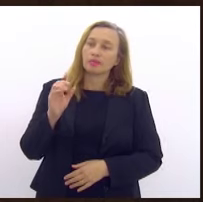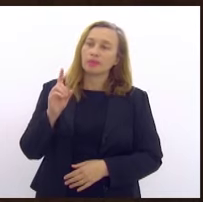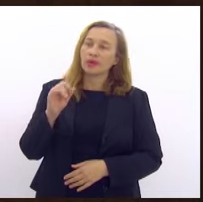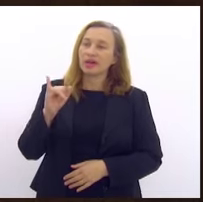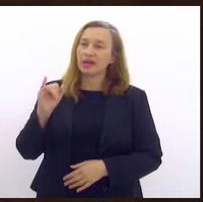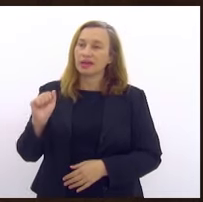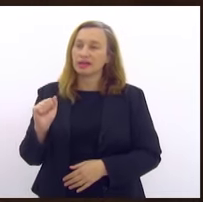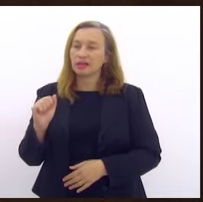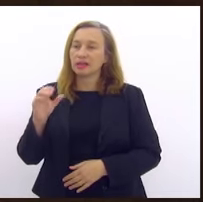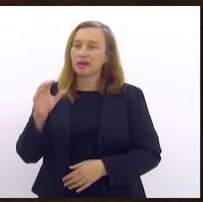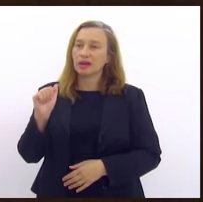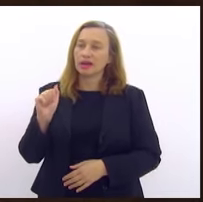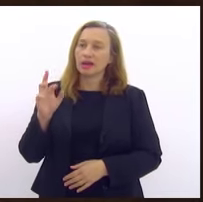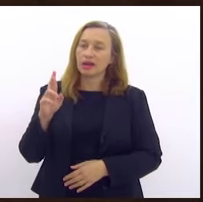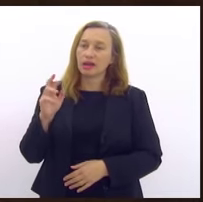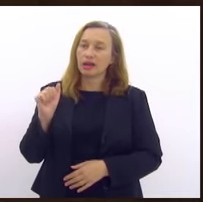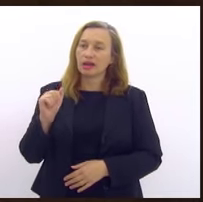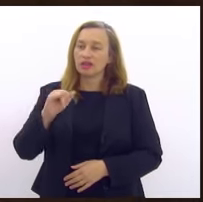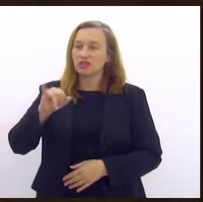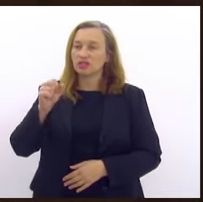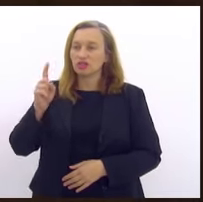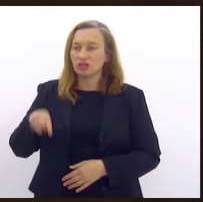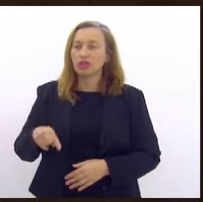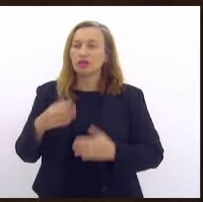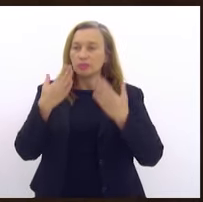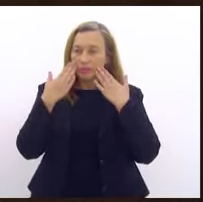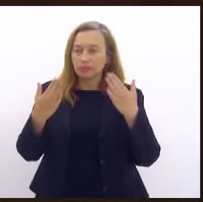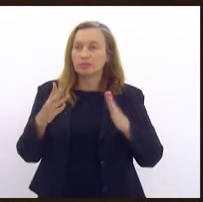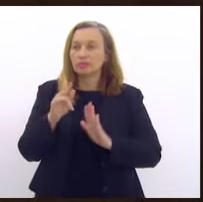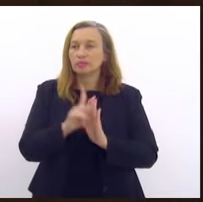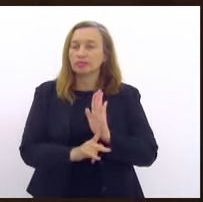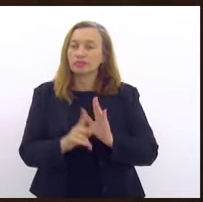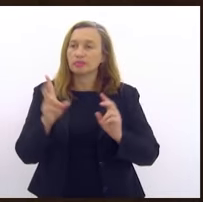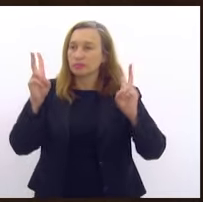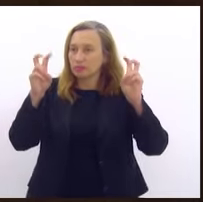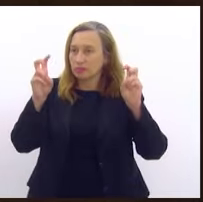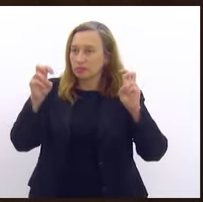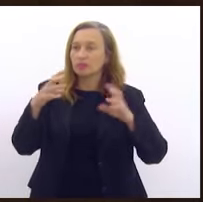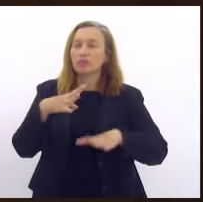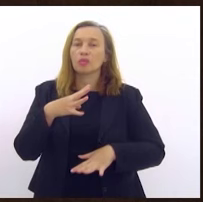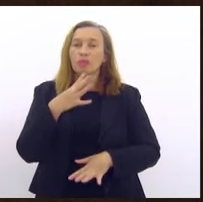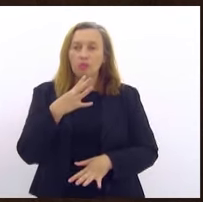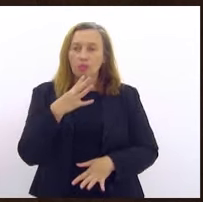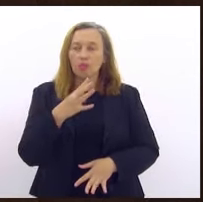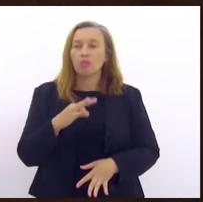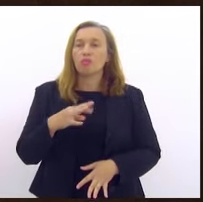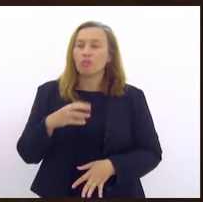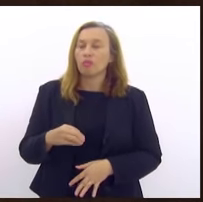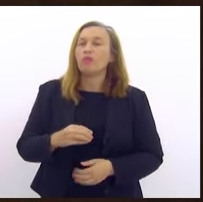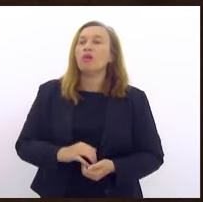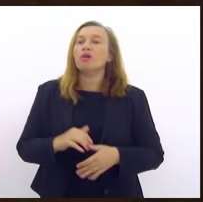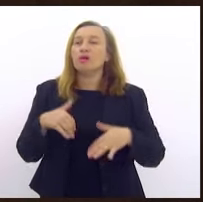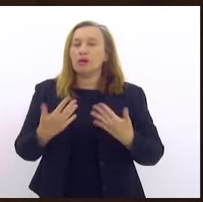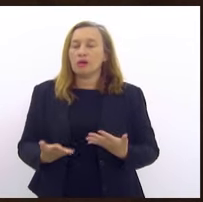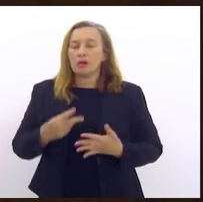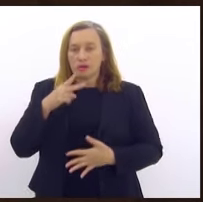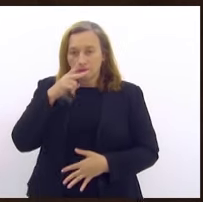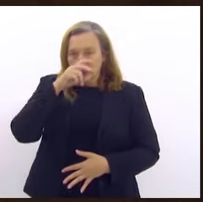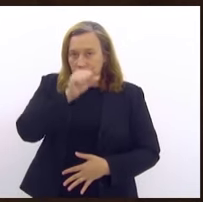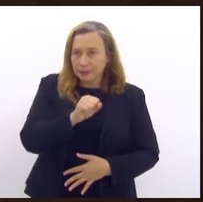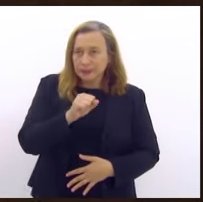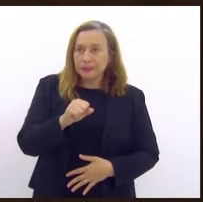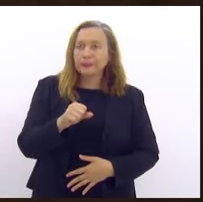prerrogativa de um deputado estadual apresentar um projeto sobre determinada matéria, reconhecendo, tombando, então fortalecendo